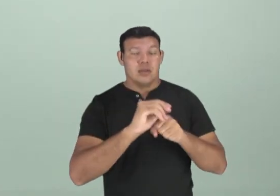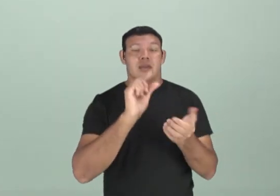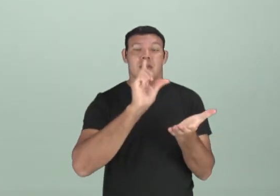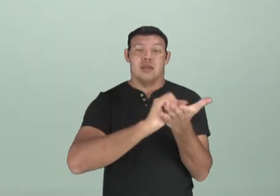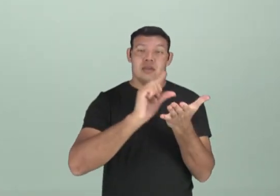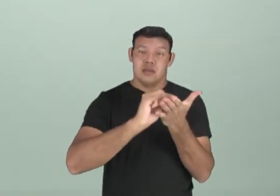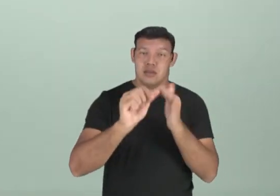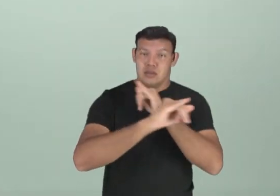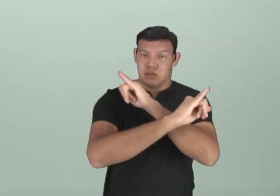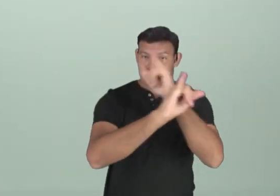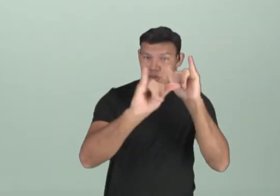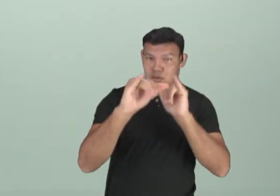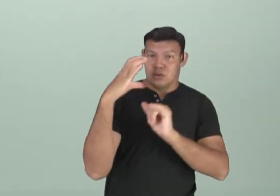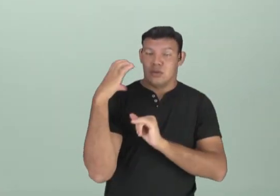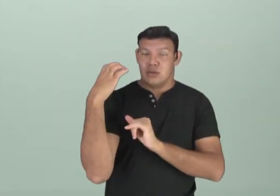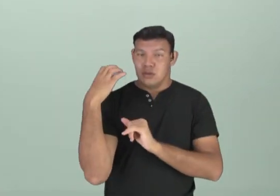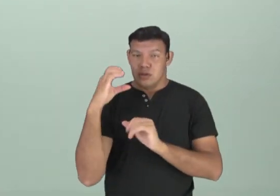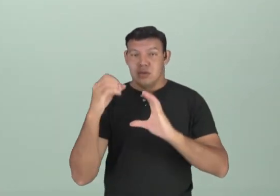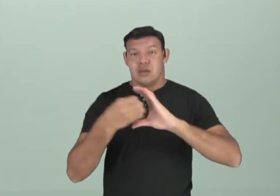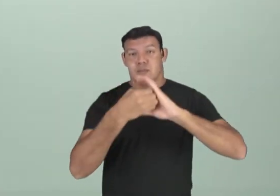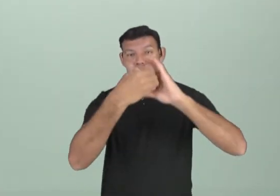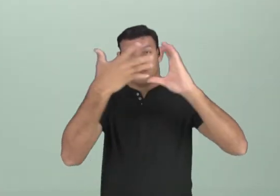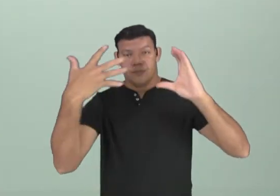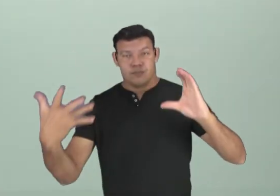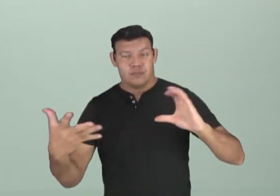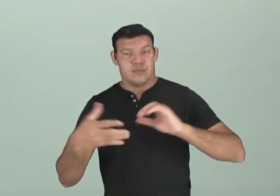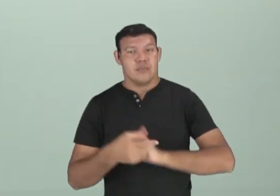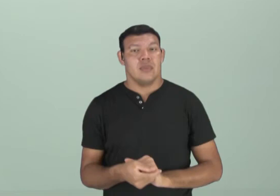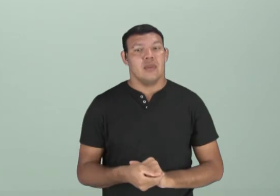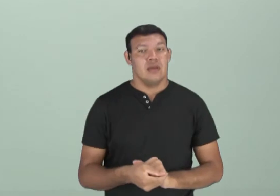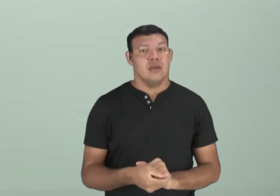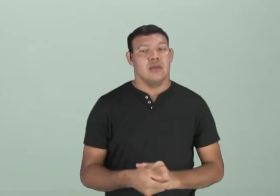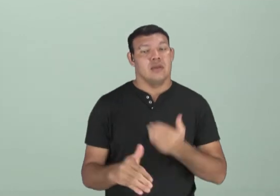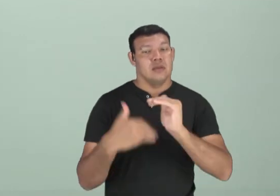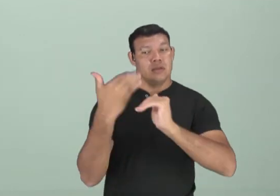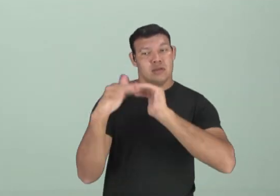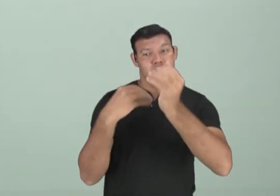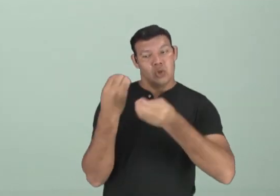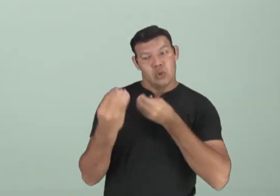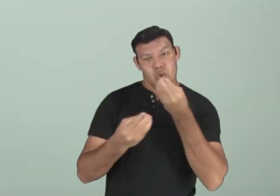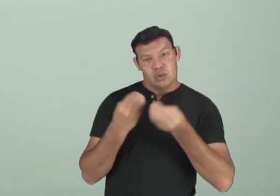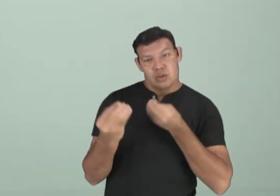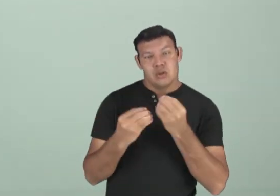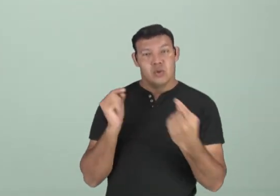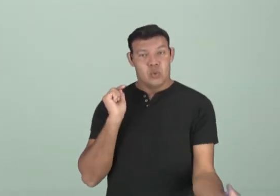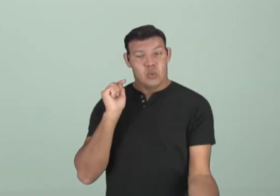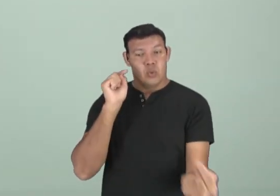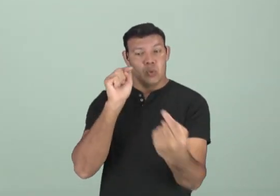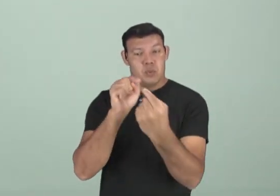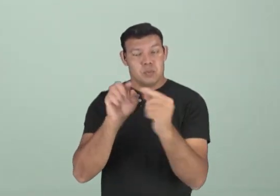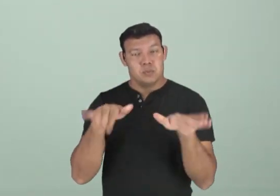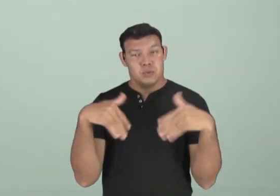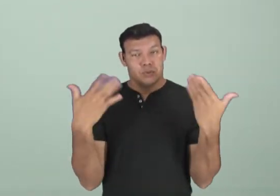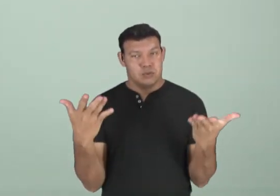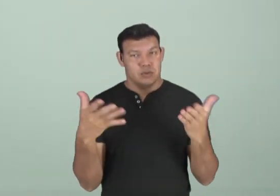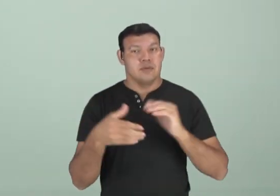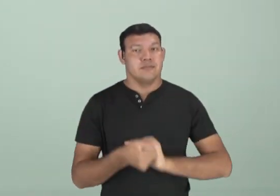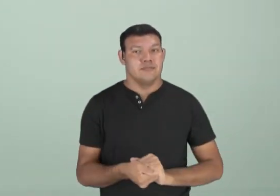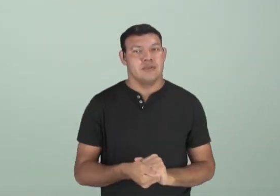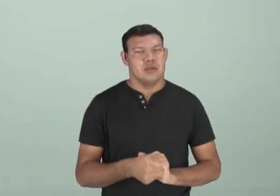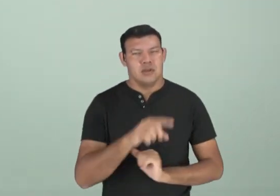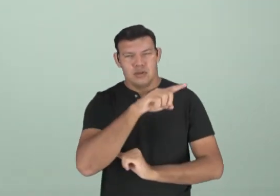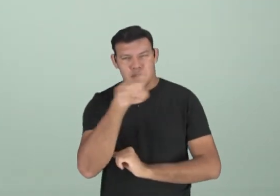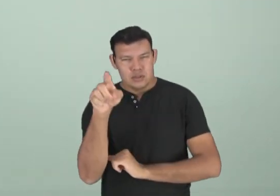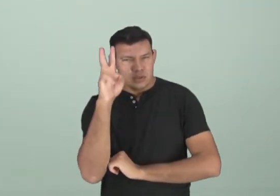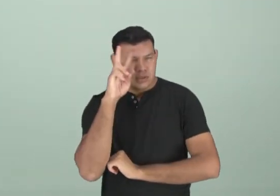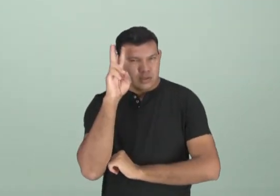divulgação científica, as características dele, como nós podemos desenvolver, para que ele serve, a finalidade, qual a finalidade dele?